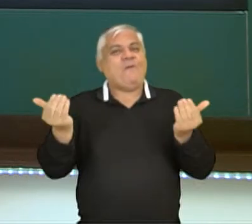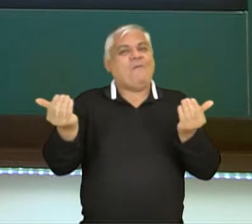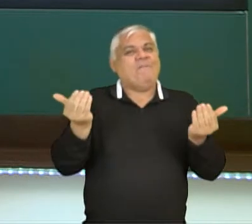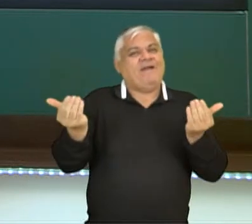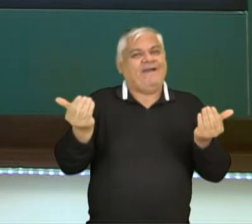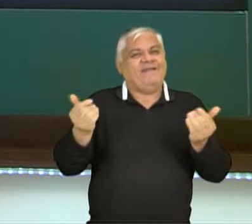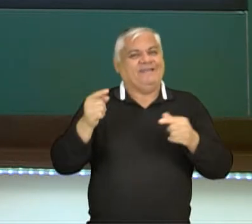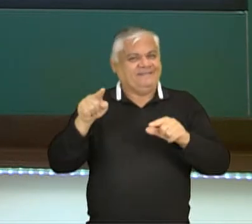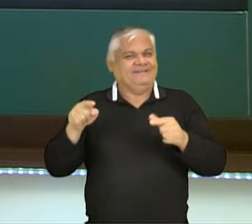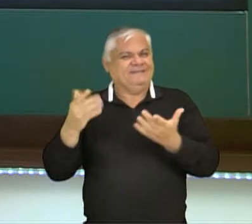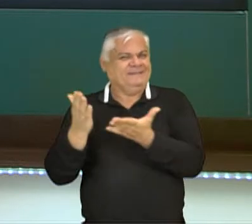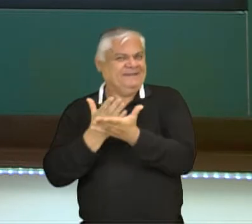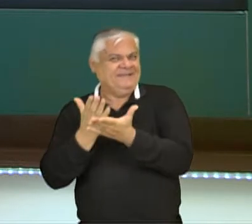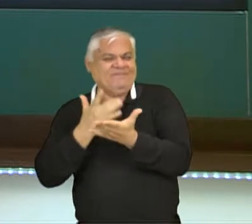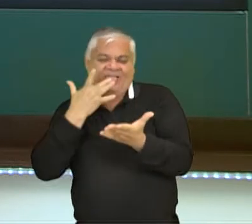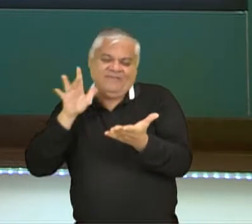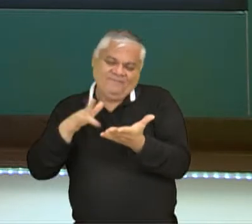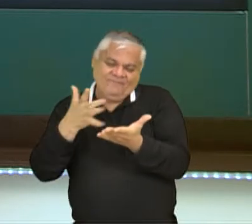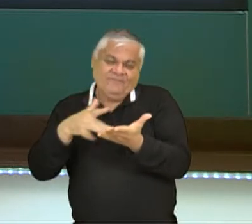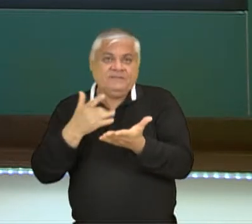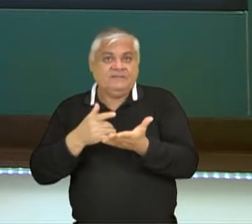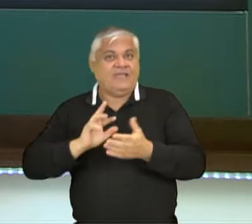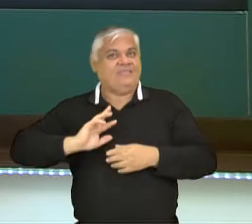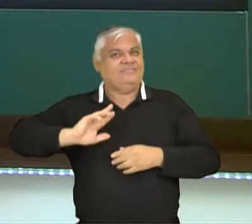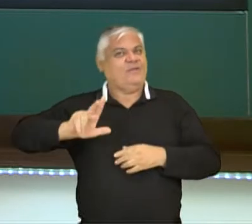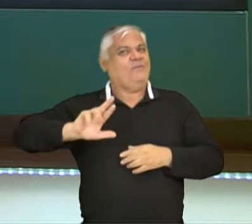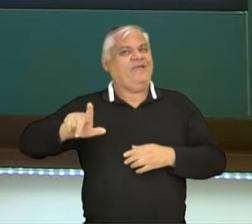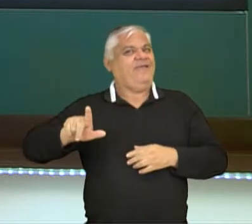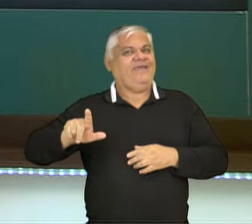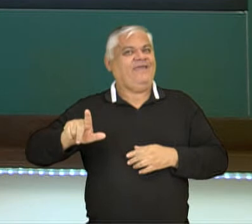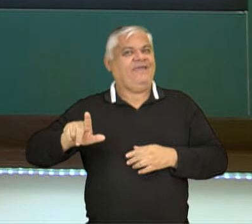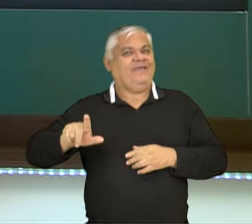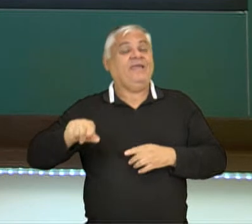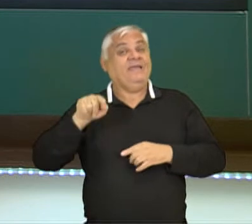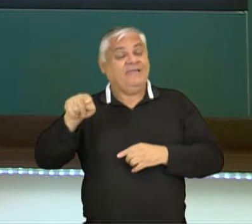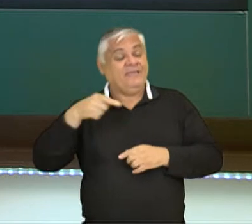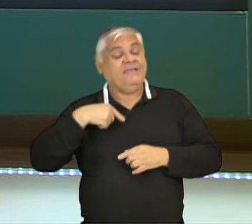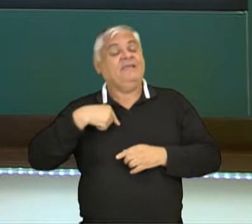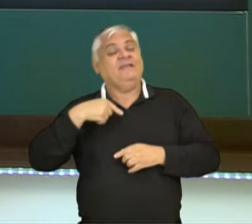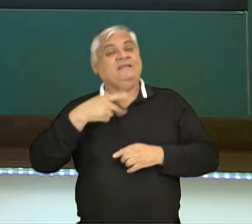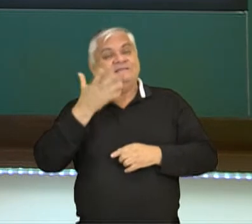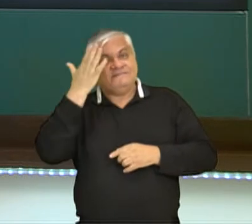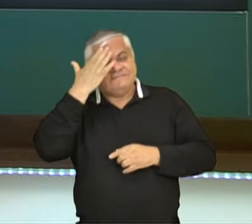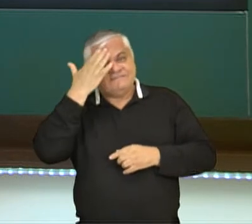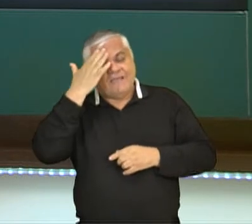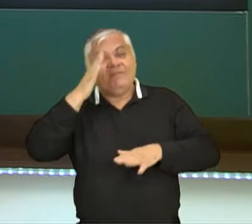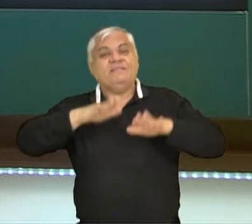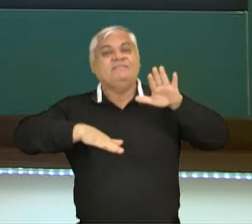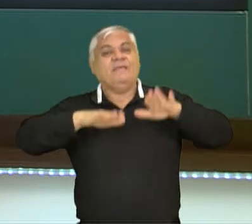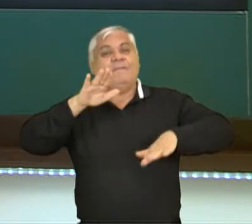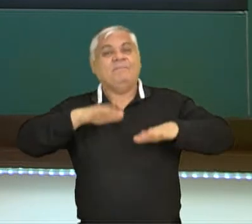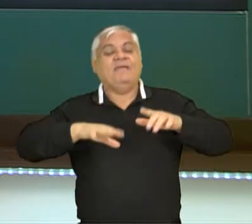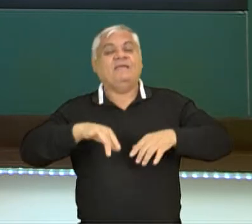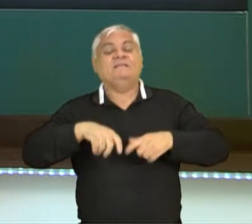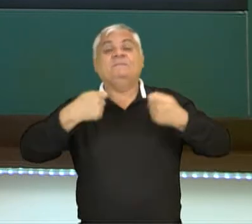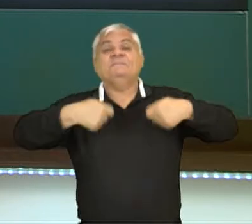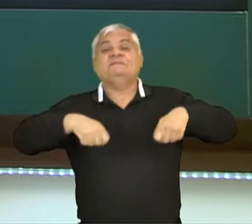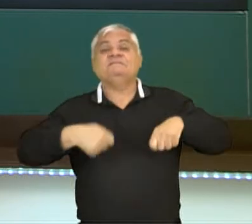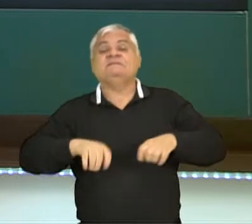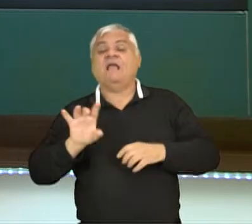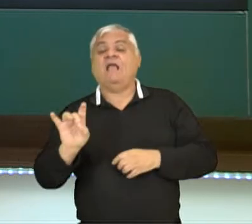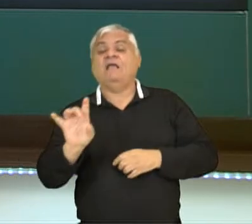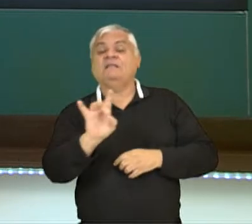o material impresso? Né? Não é essa a ideia dele, até porque ele defende que vai depender da necessidade